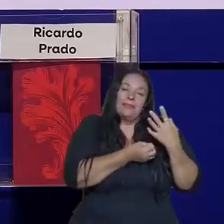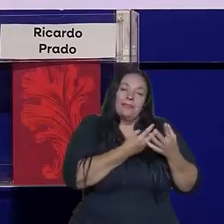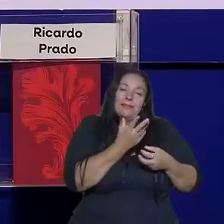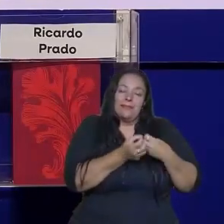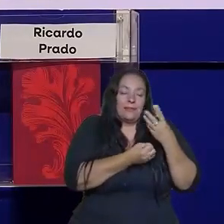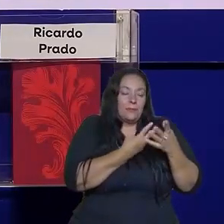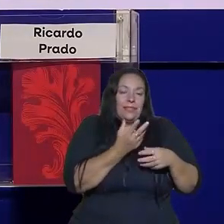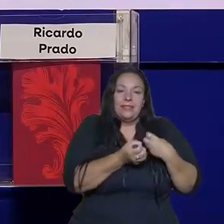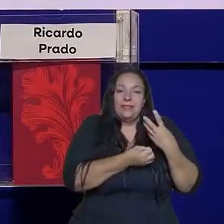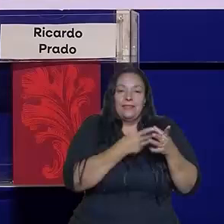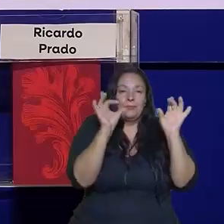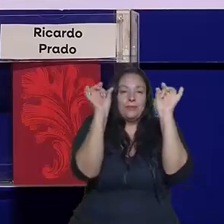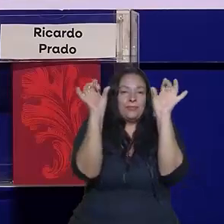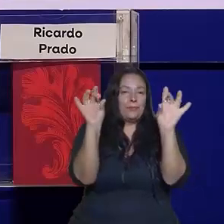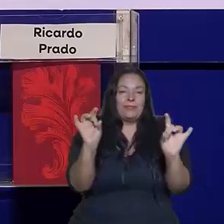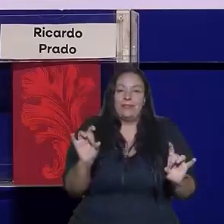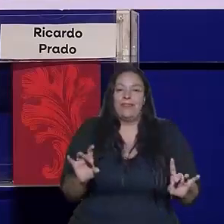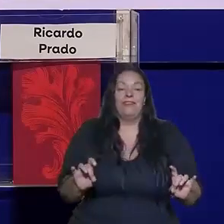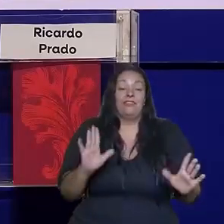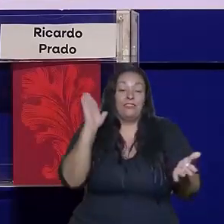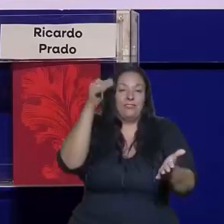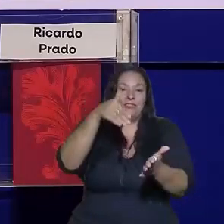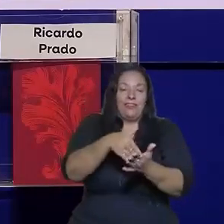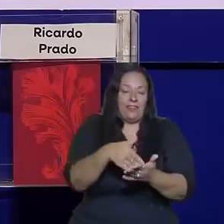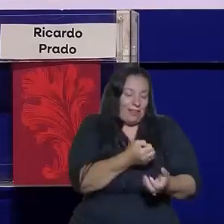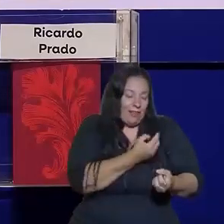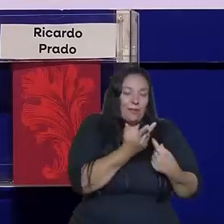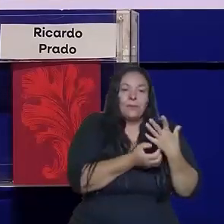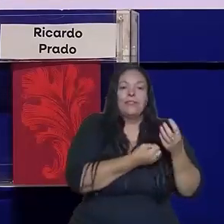realmente muito especial, né? Chegar à